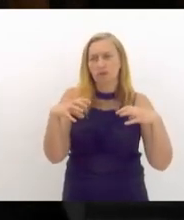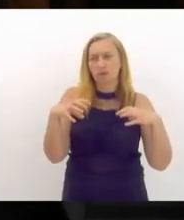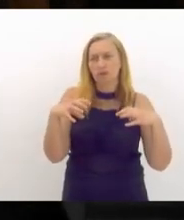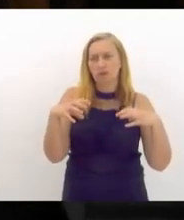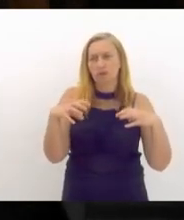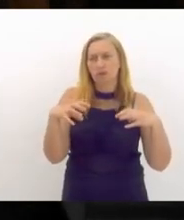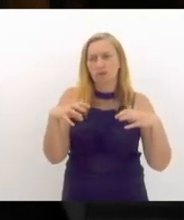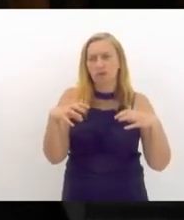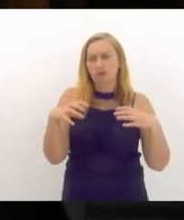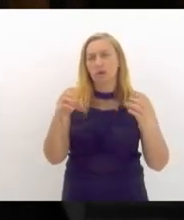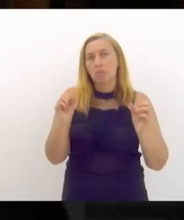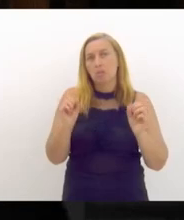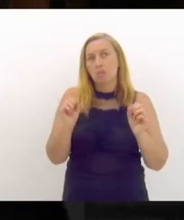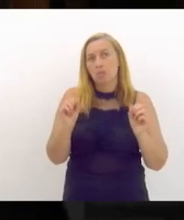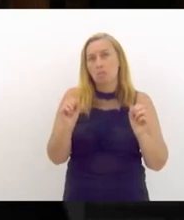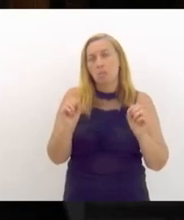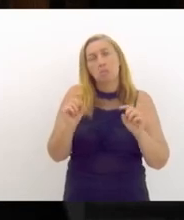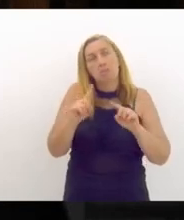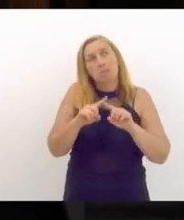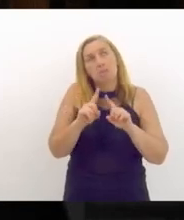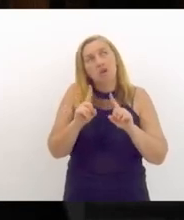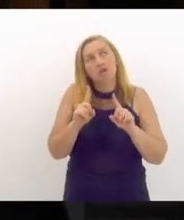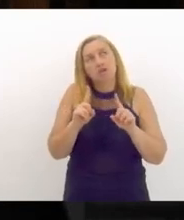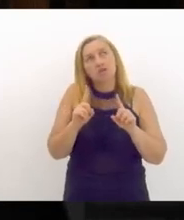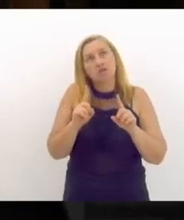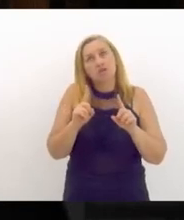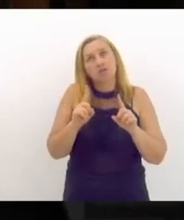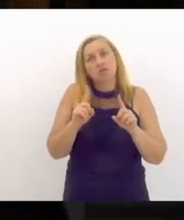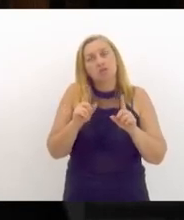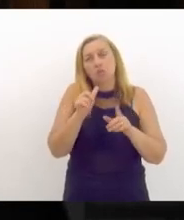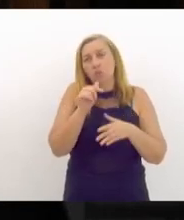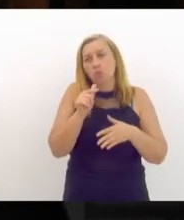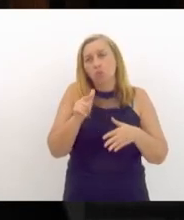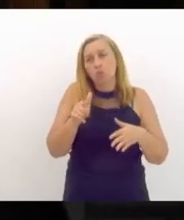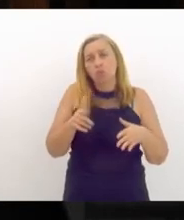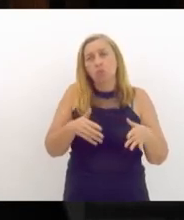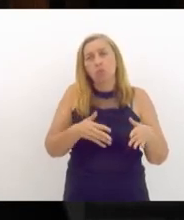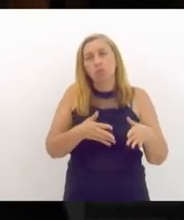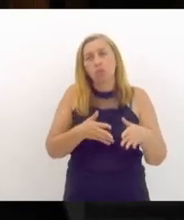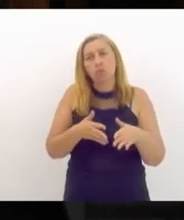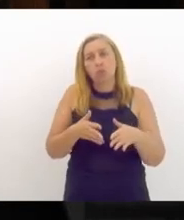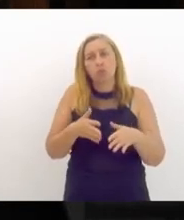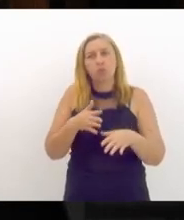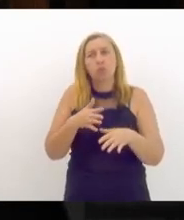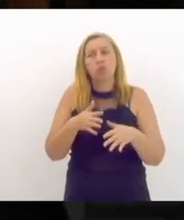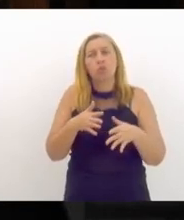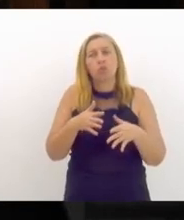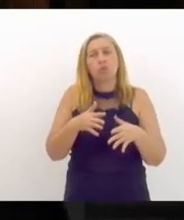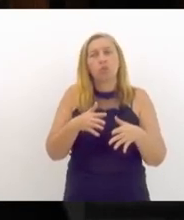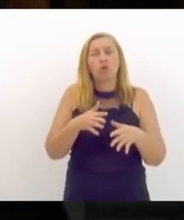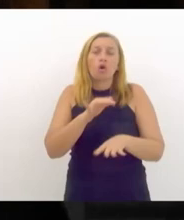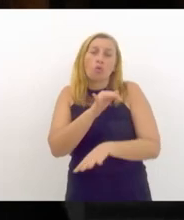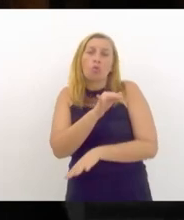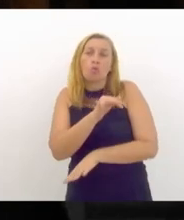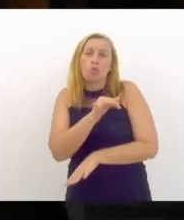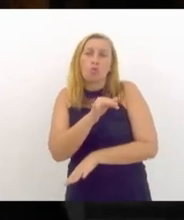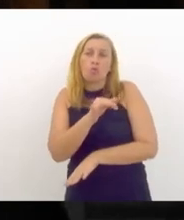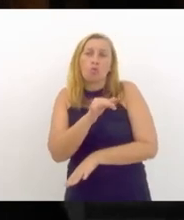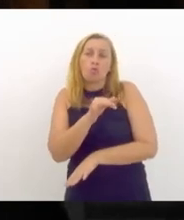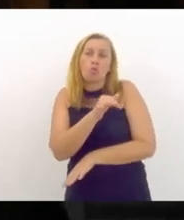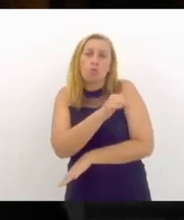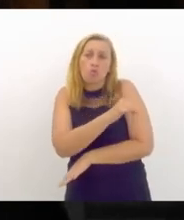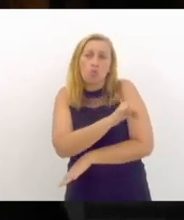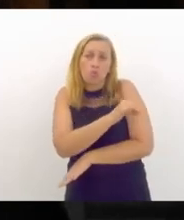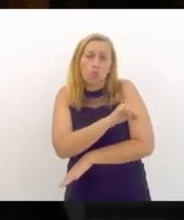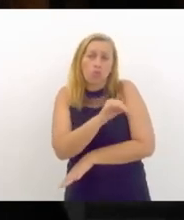uma redundância, mas o Rio de Janeiro, o Brasil, em especial a cidade do Rio de Janeiro,